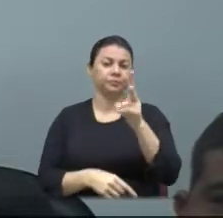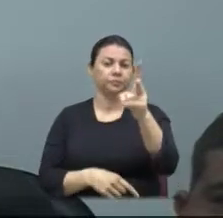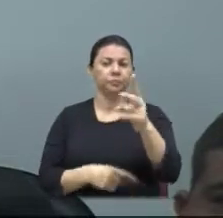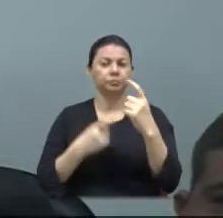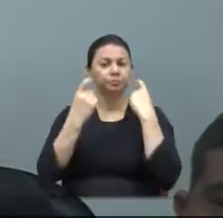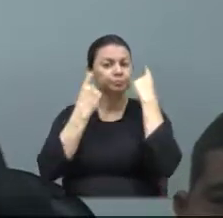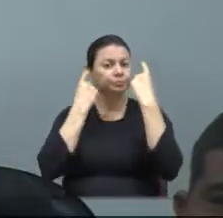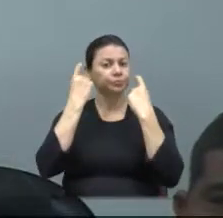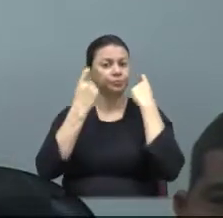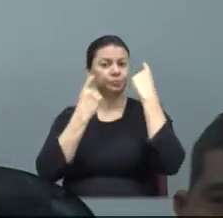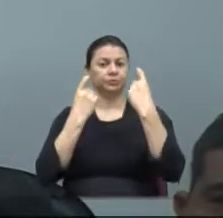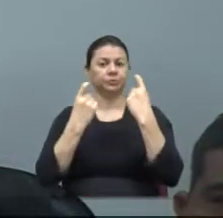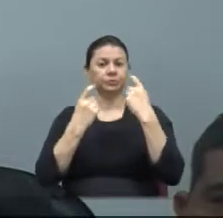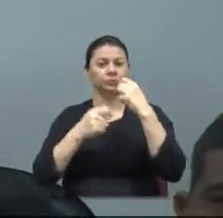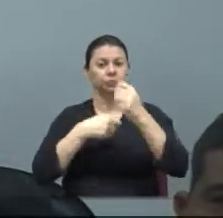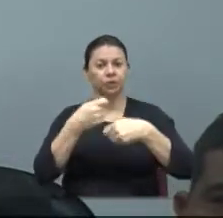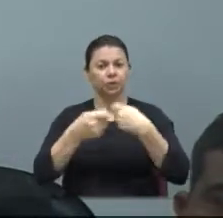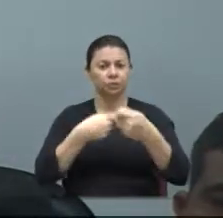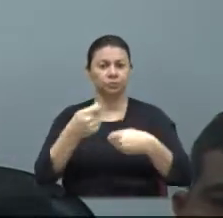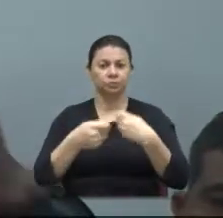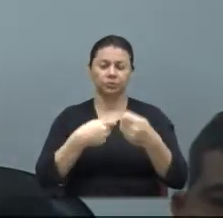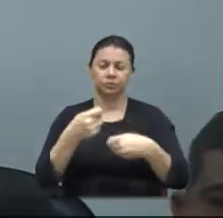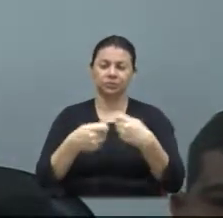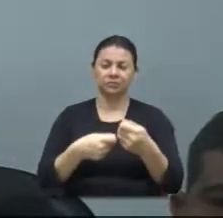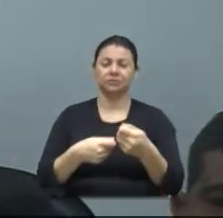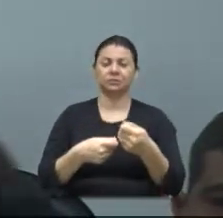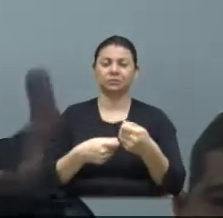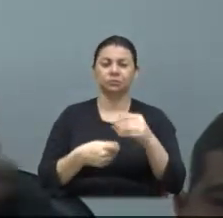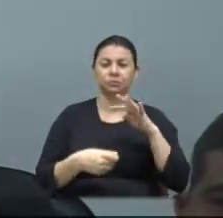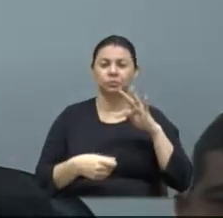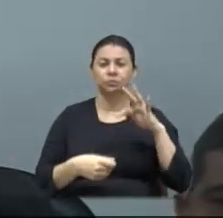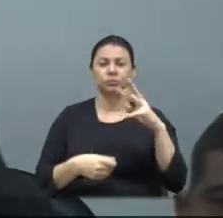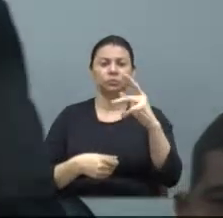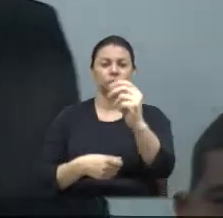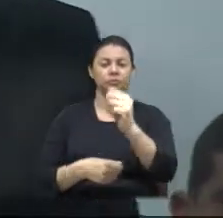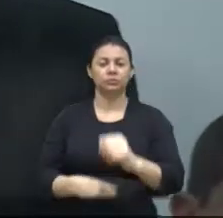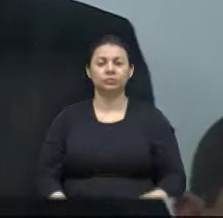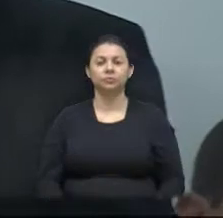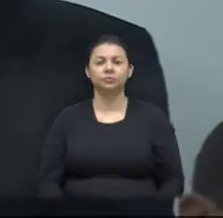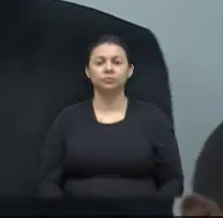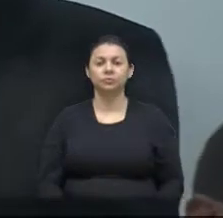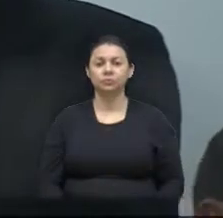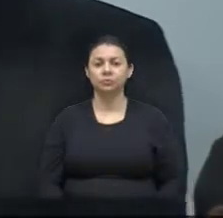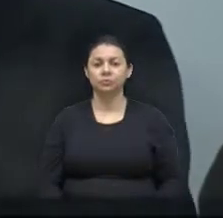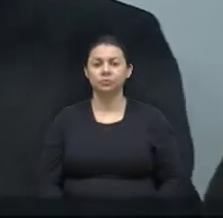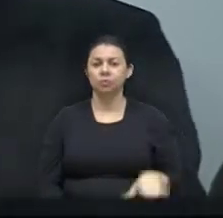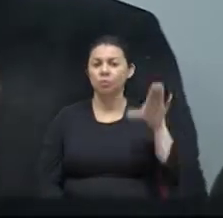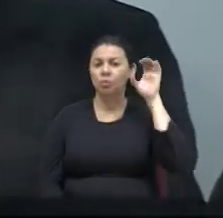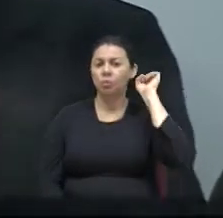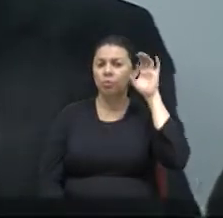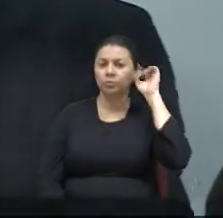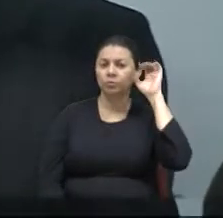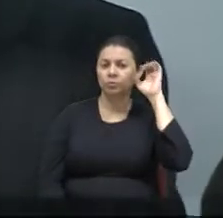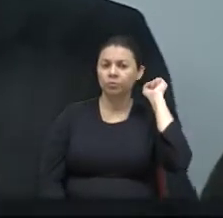conjunto com os demais membros da mesa e ouvindo os funcionários